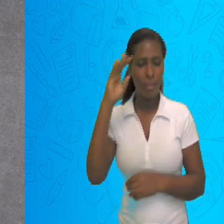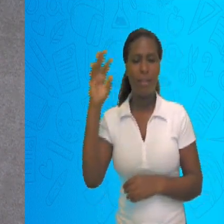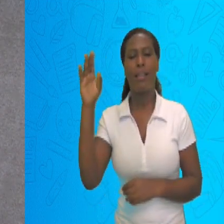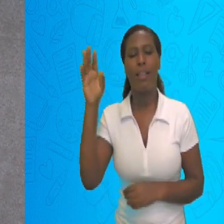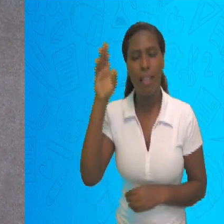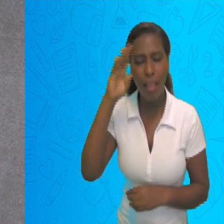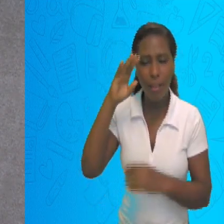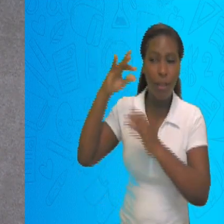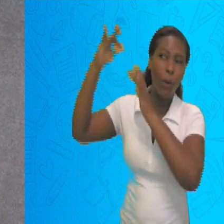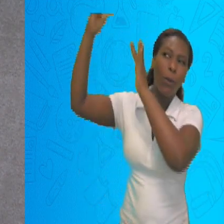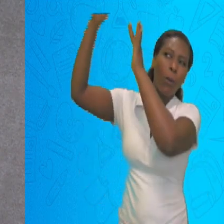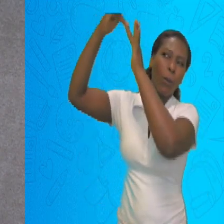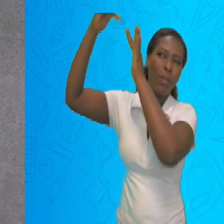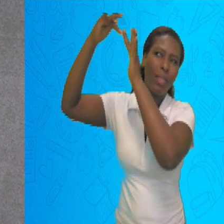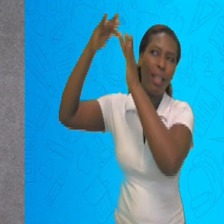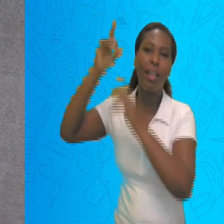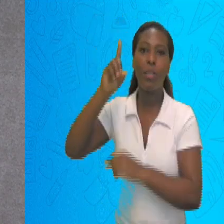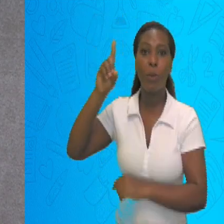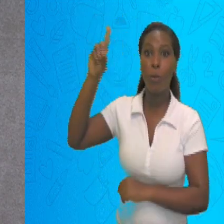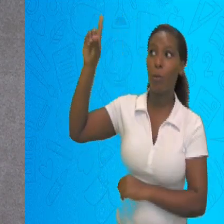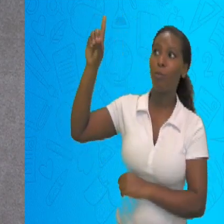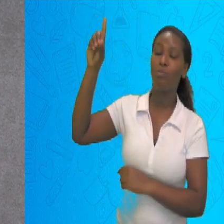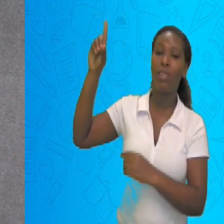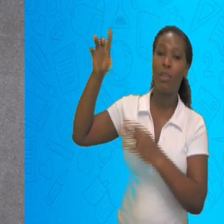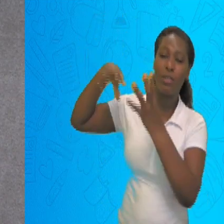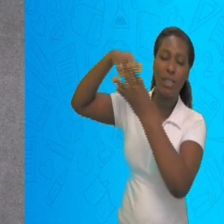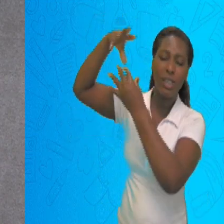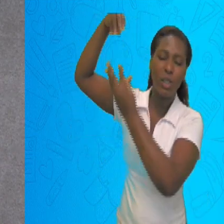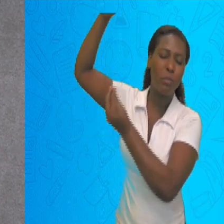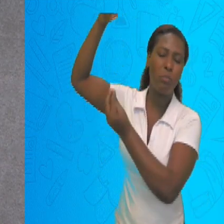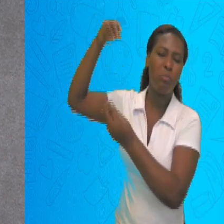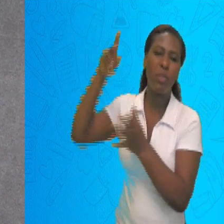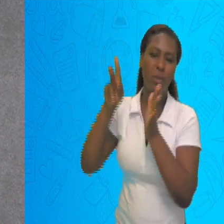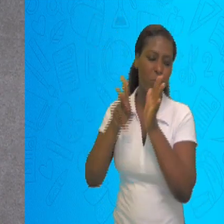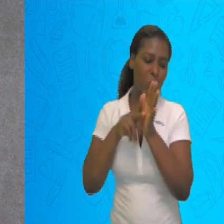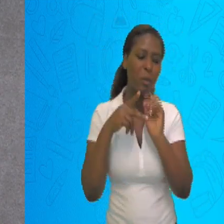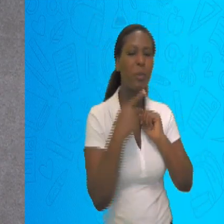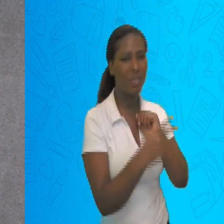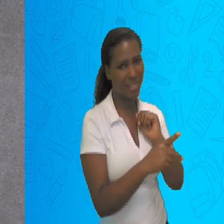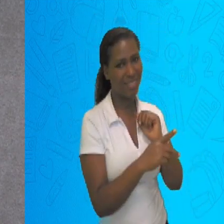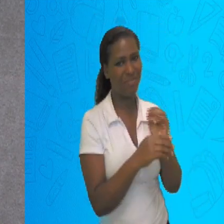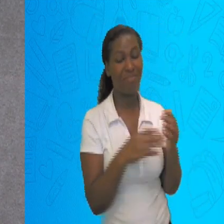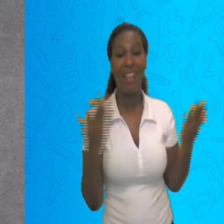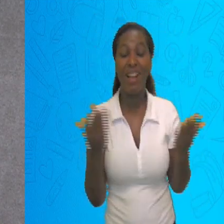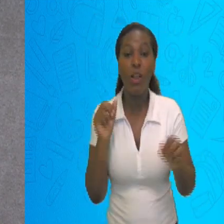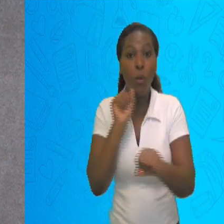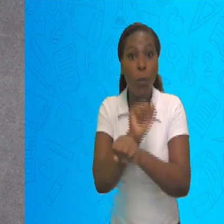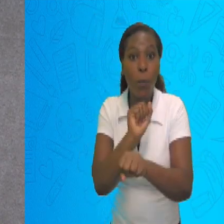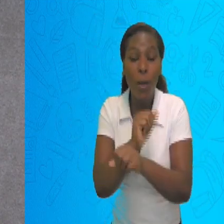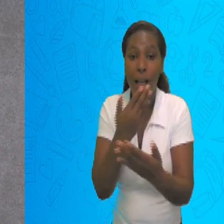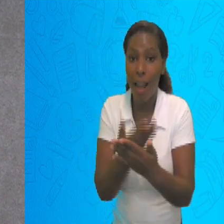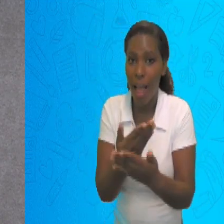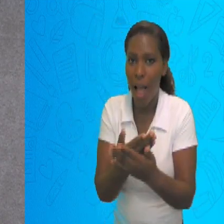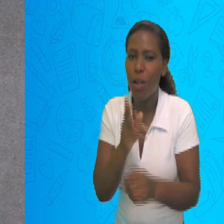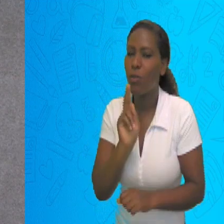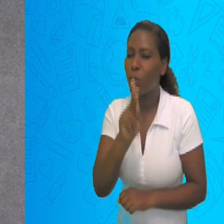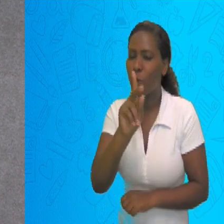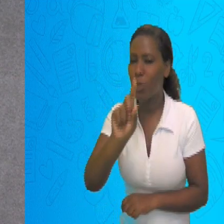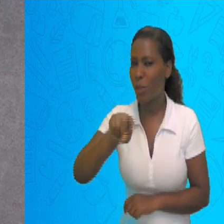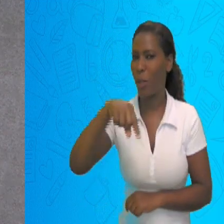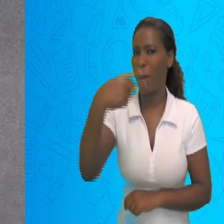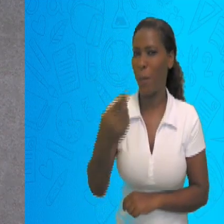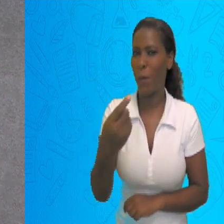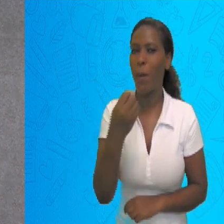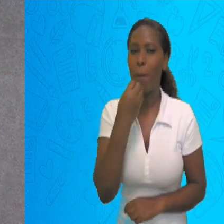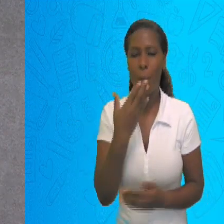pudesse fazer contato com os espíritos. Aqui vamos dar uma paradinha na nossa aula e vamos continuar numa próxima.